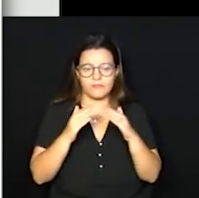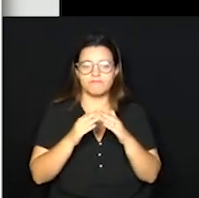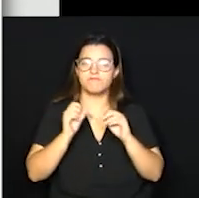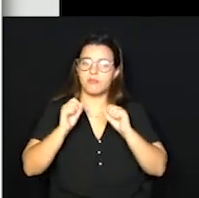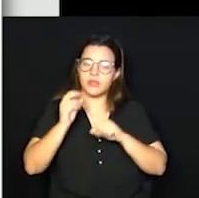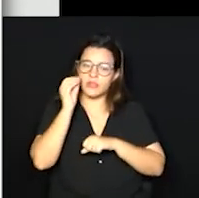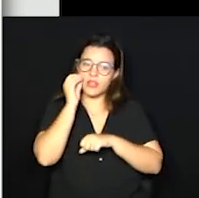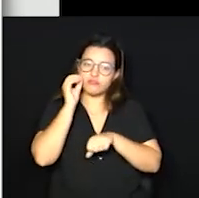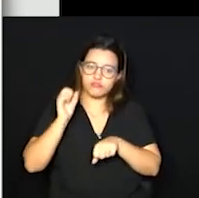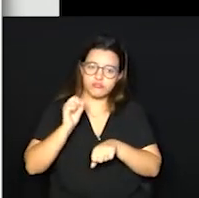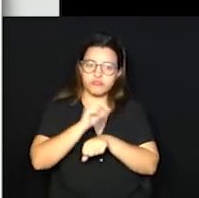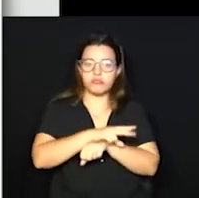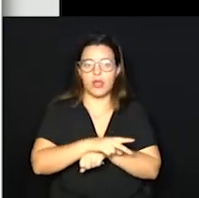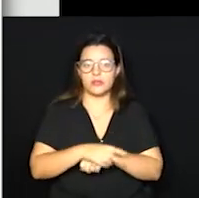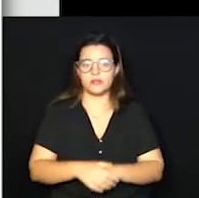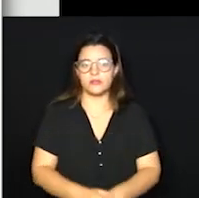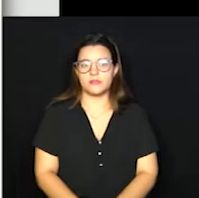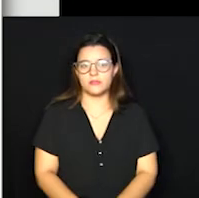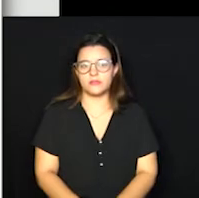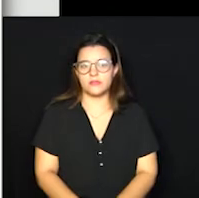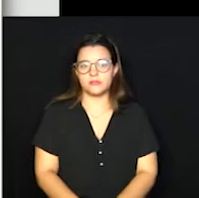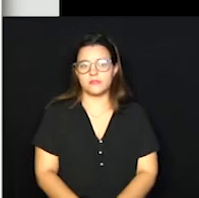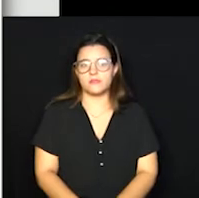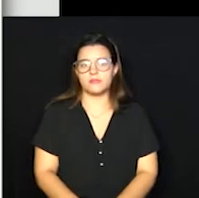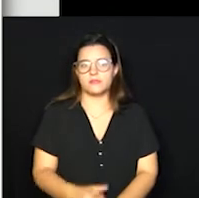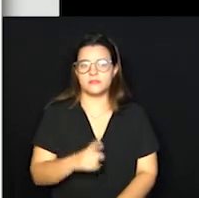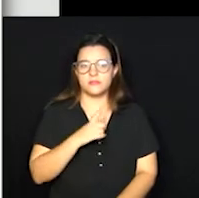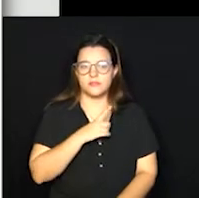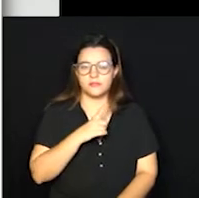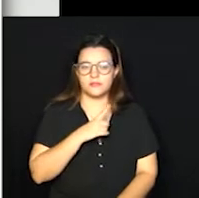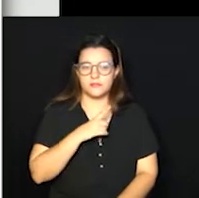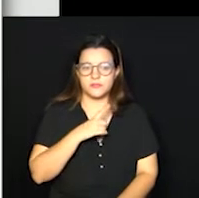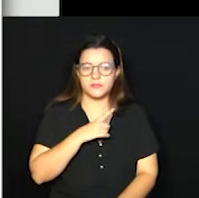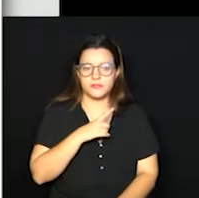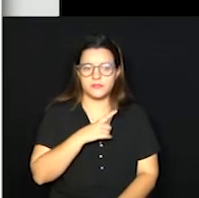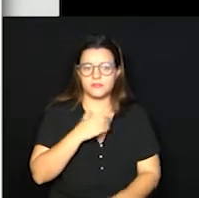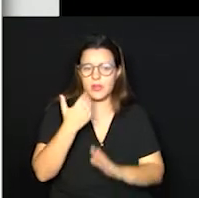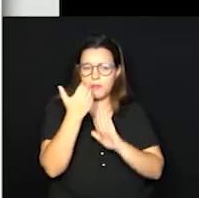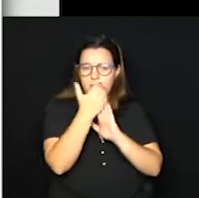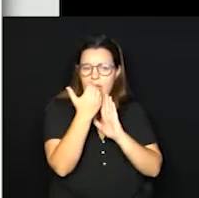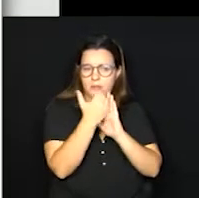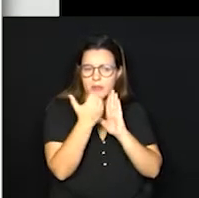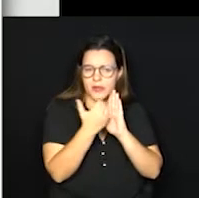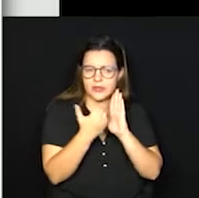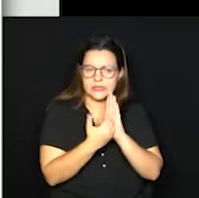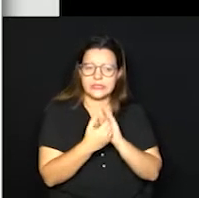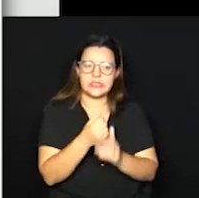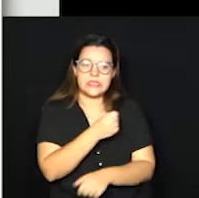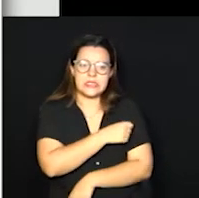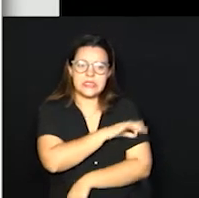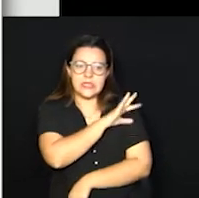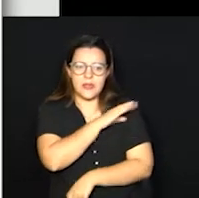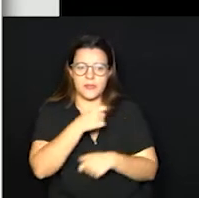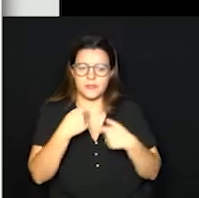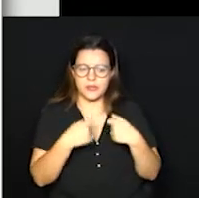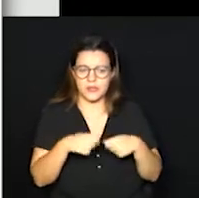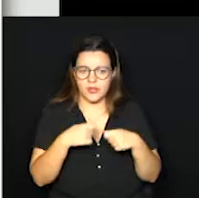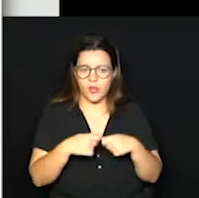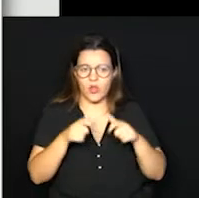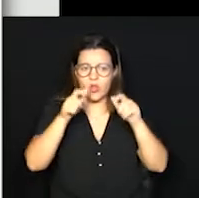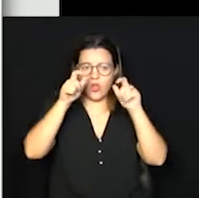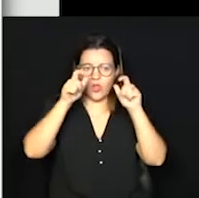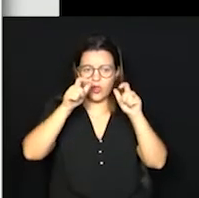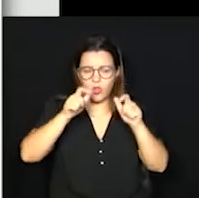concorrer a essa vaga. E por aí vai, olha. Todas têm qual é o ensino, a descrição, o local onde